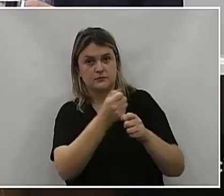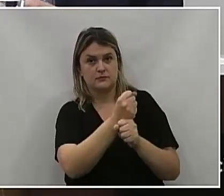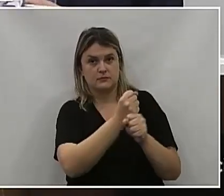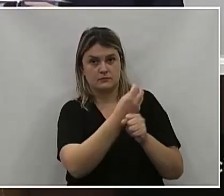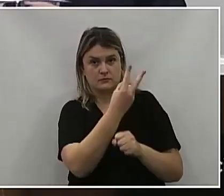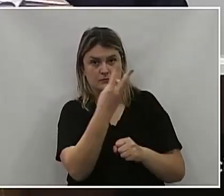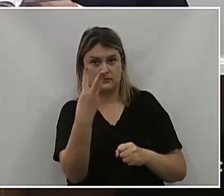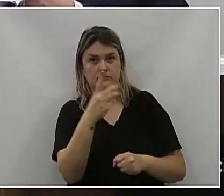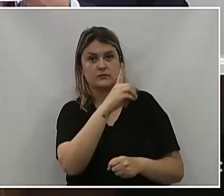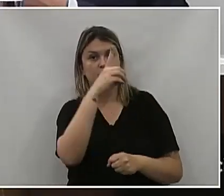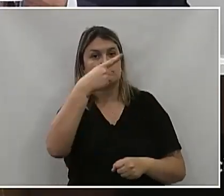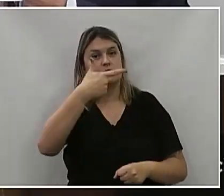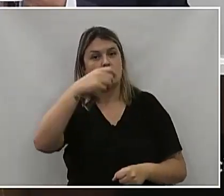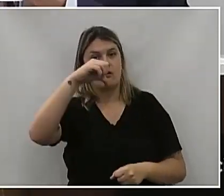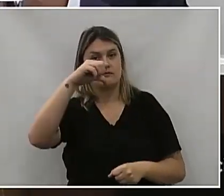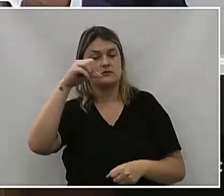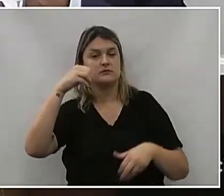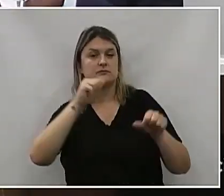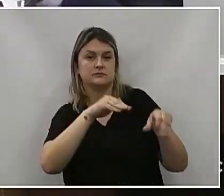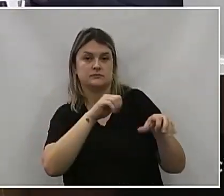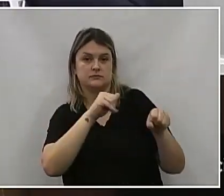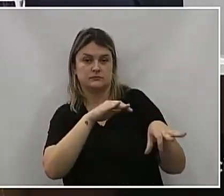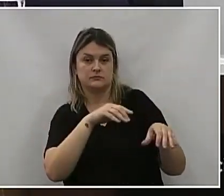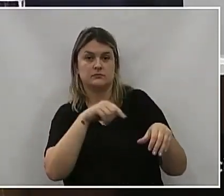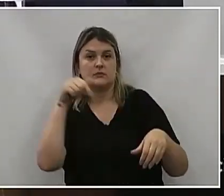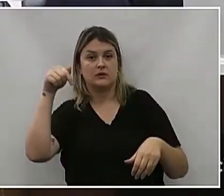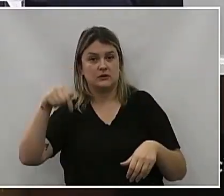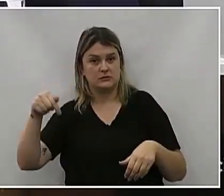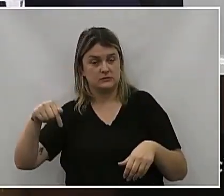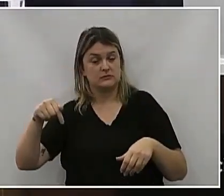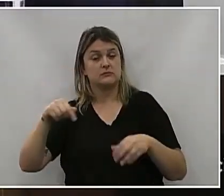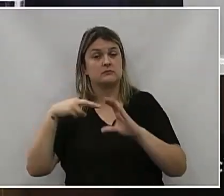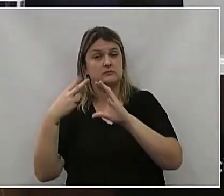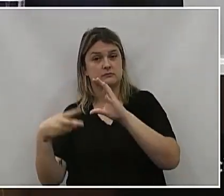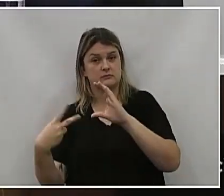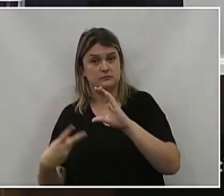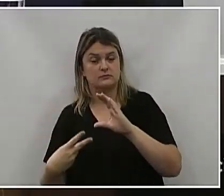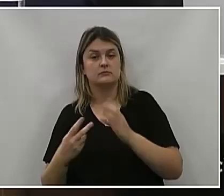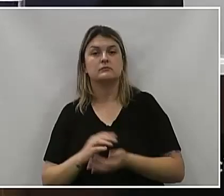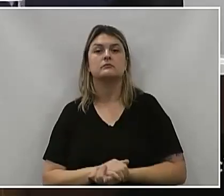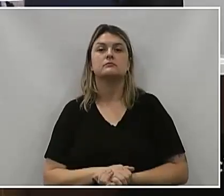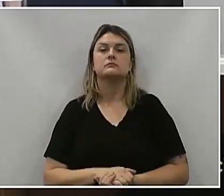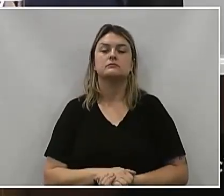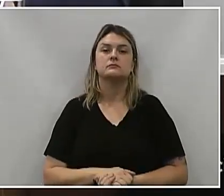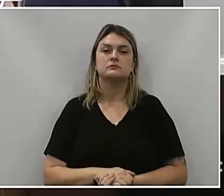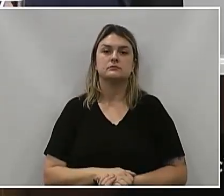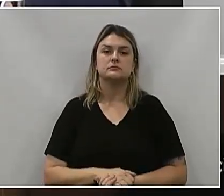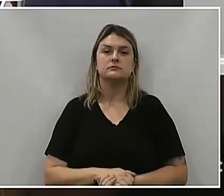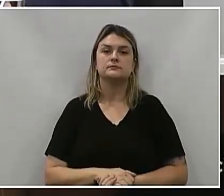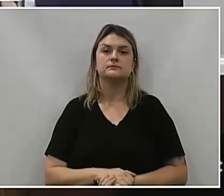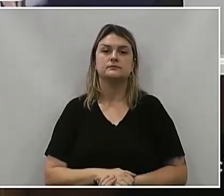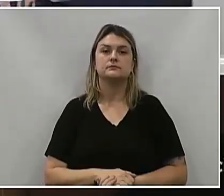2023, no dia 29 de setembro de 2023, no plenário da Câmara Municipal de União da Vitória.